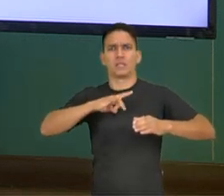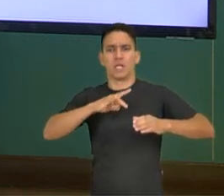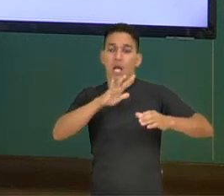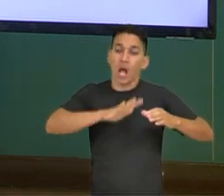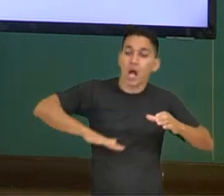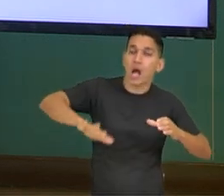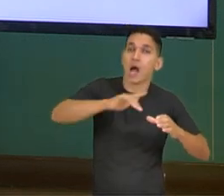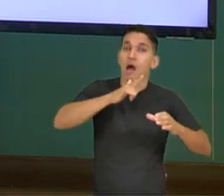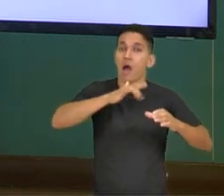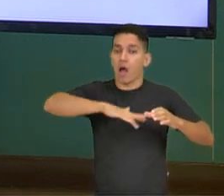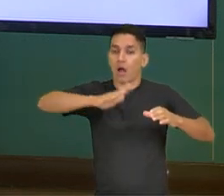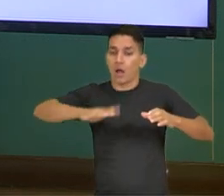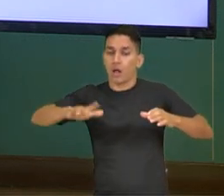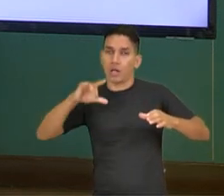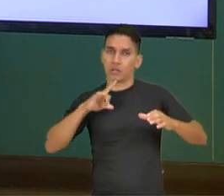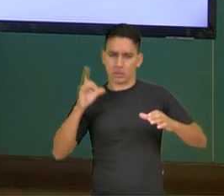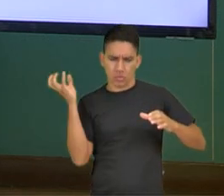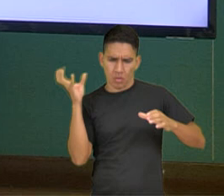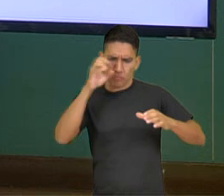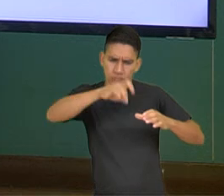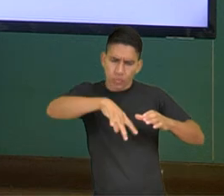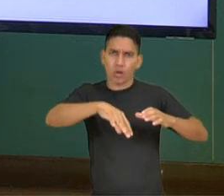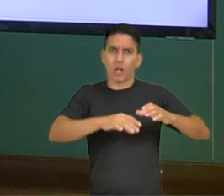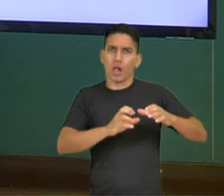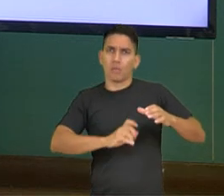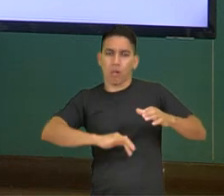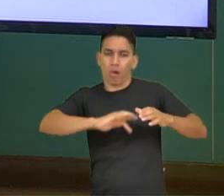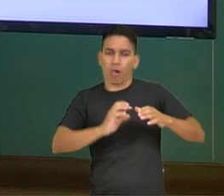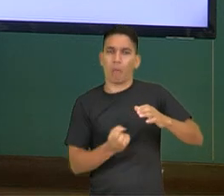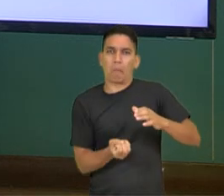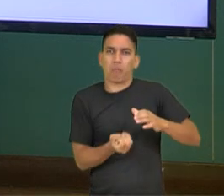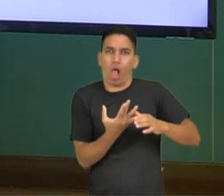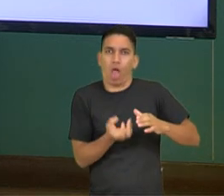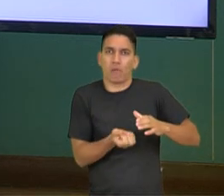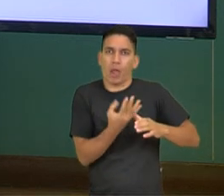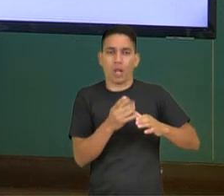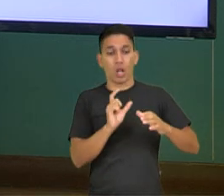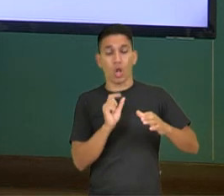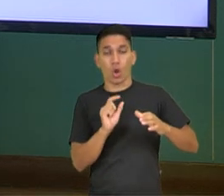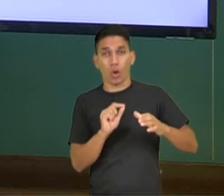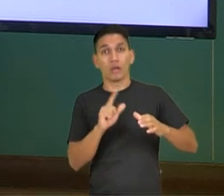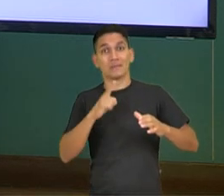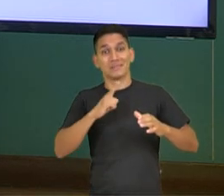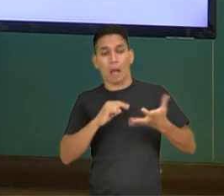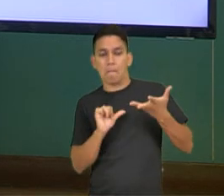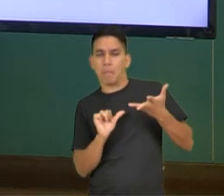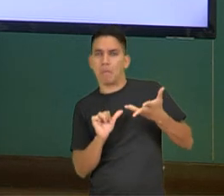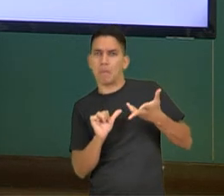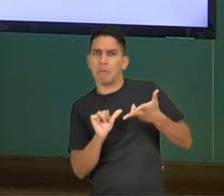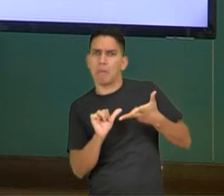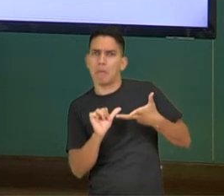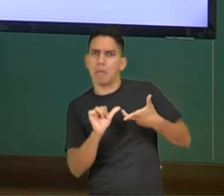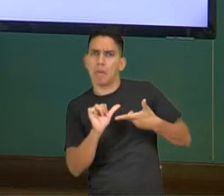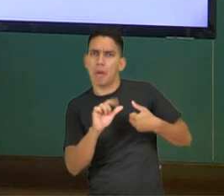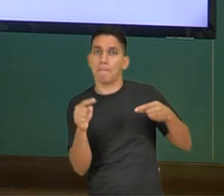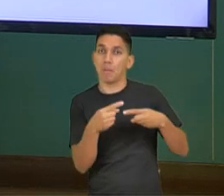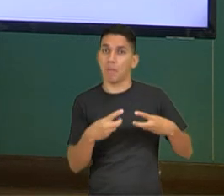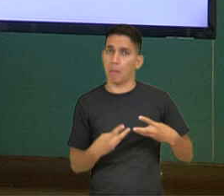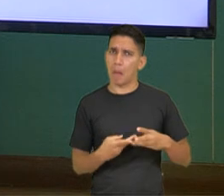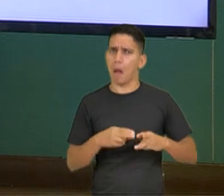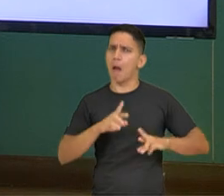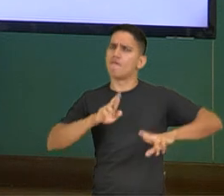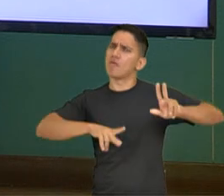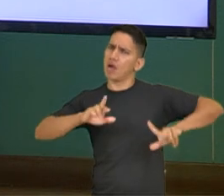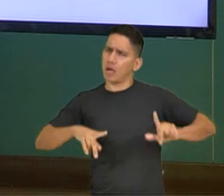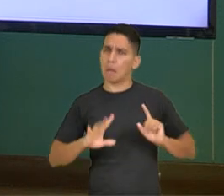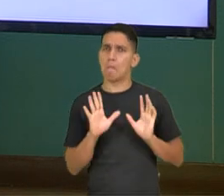onde estão ali armazenado este líquido, a composição dele vai variar, mas não muito,